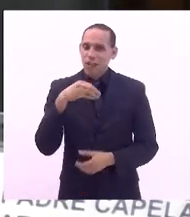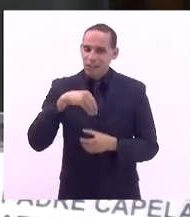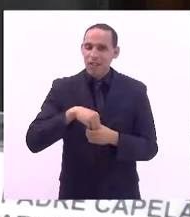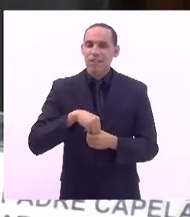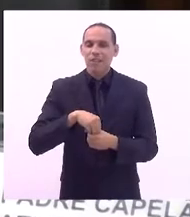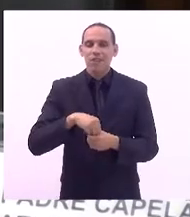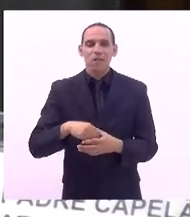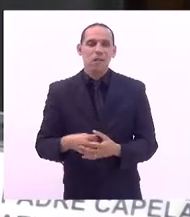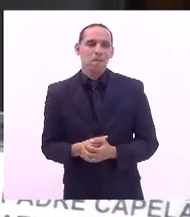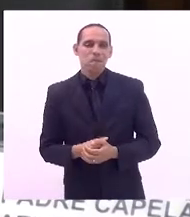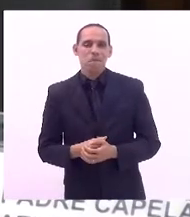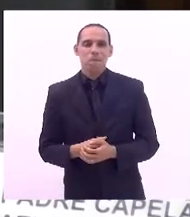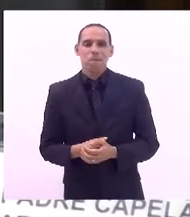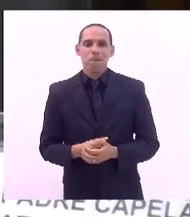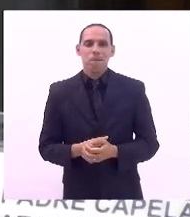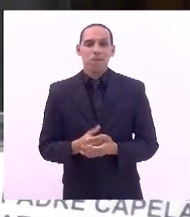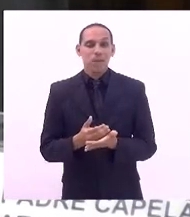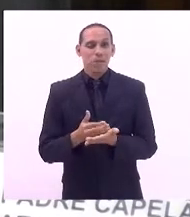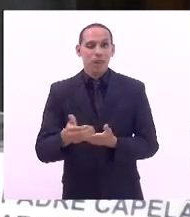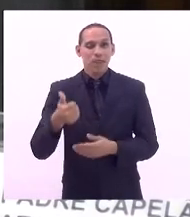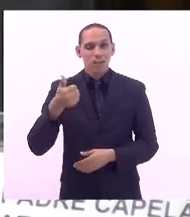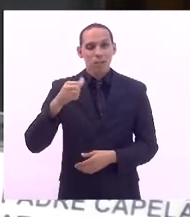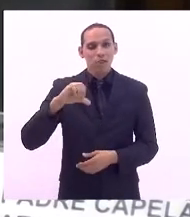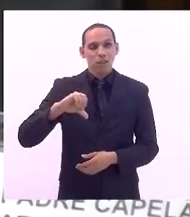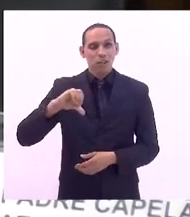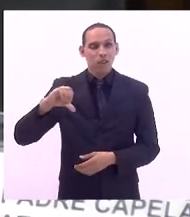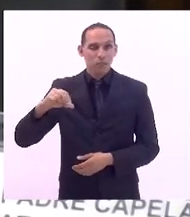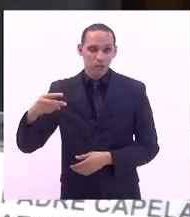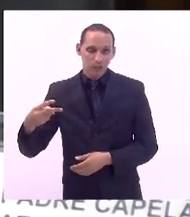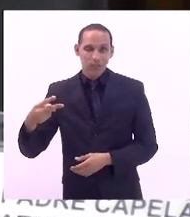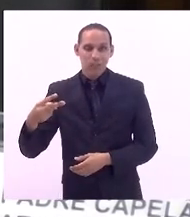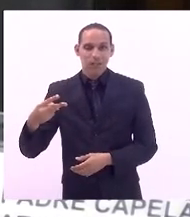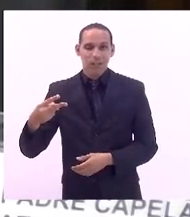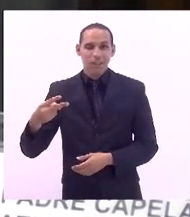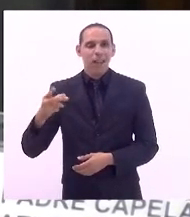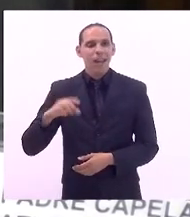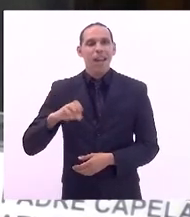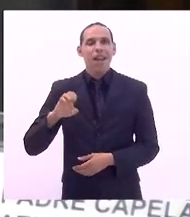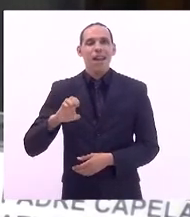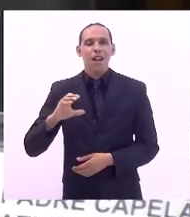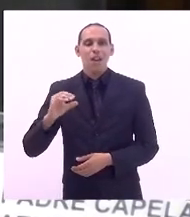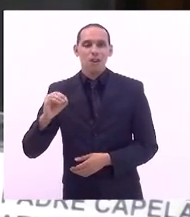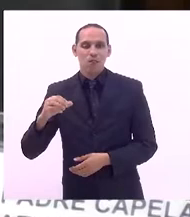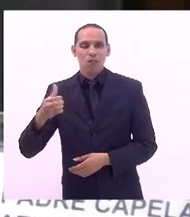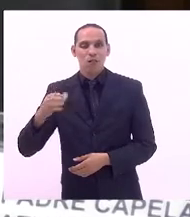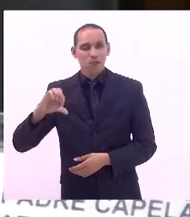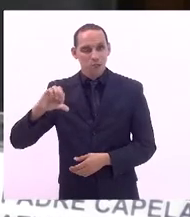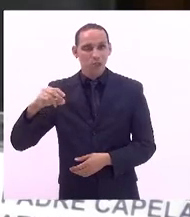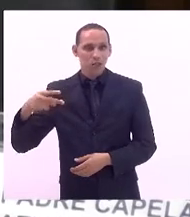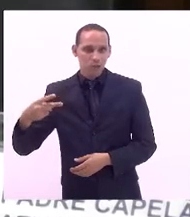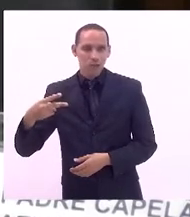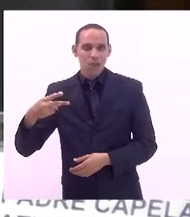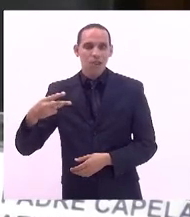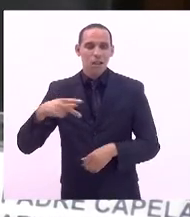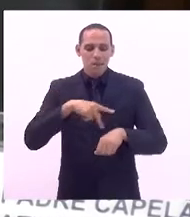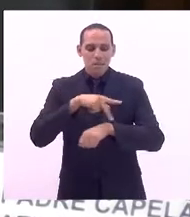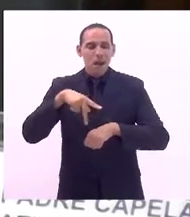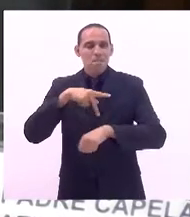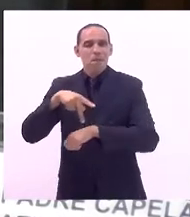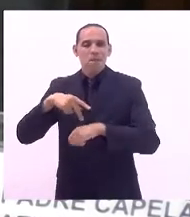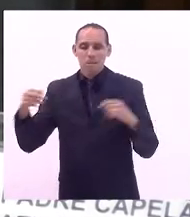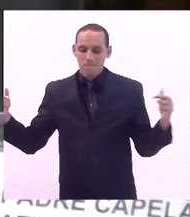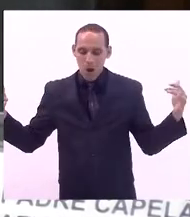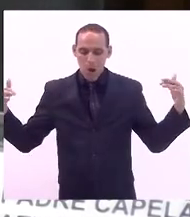estamos no Rio de Janeiro começou em 1992 na eco-92 com grande evento internacional o que